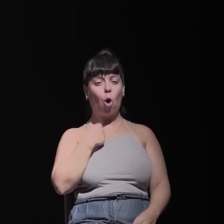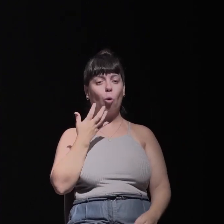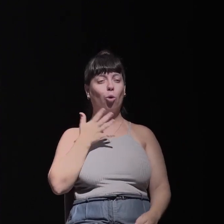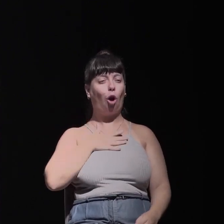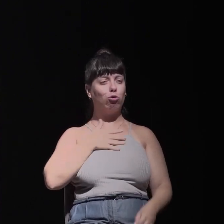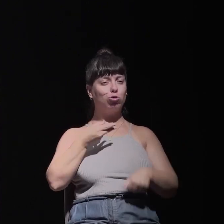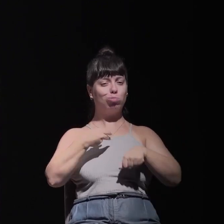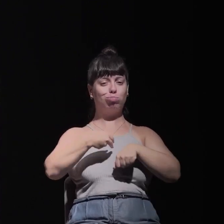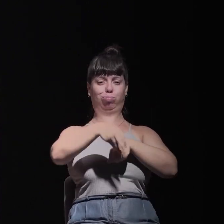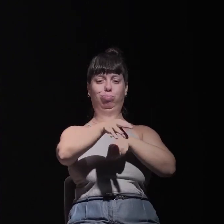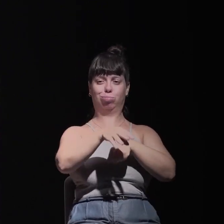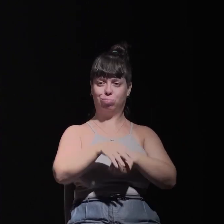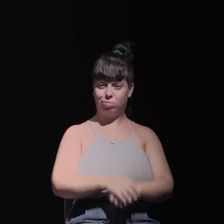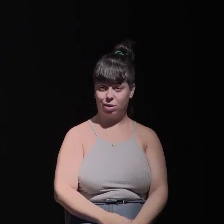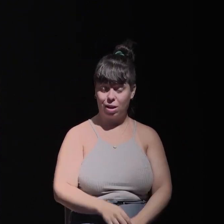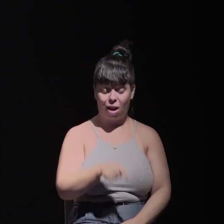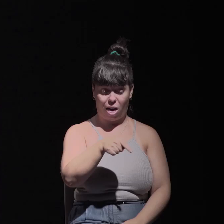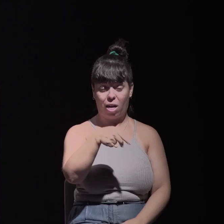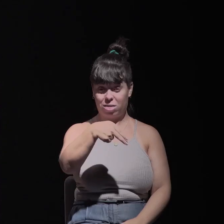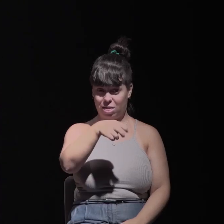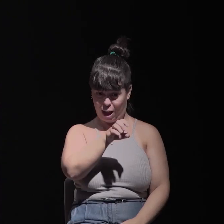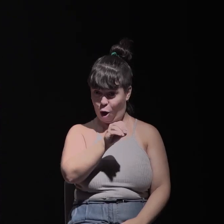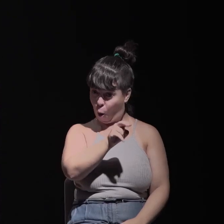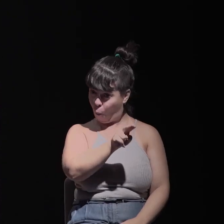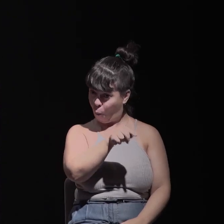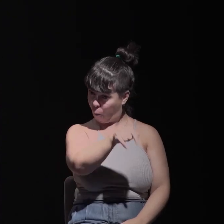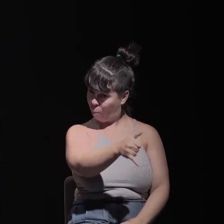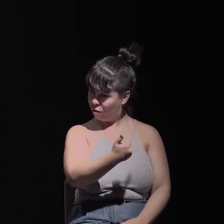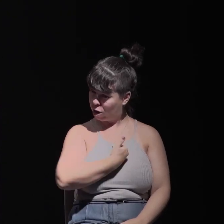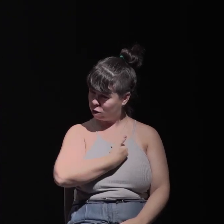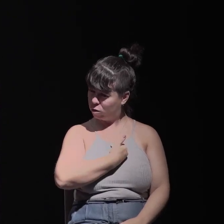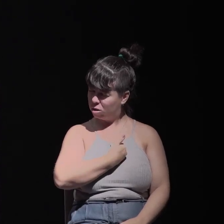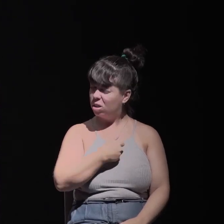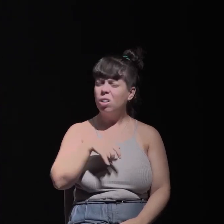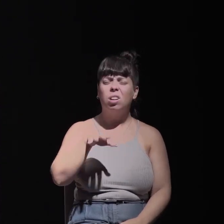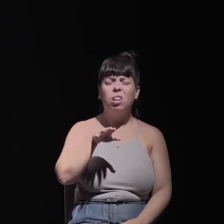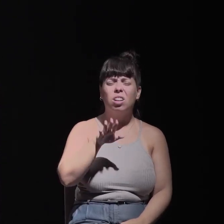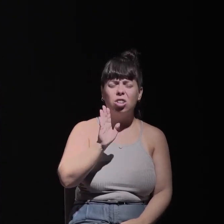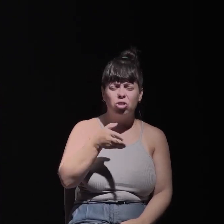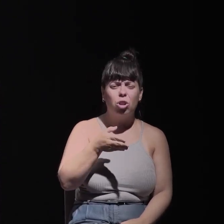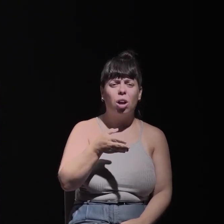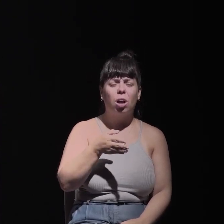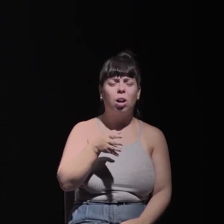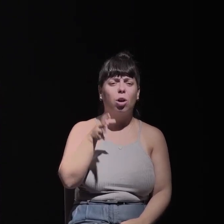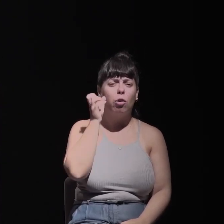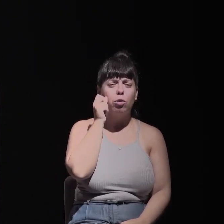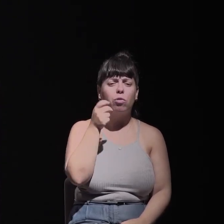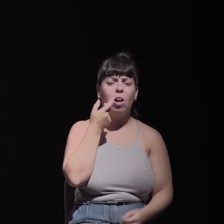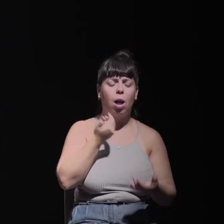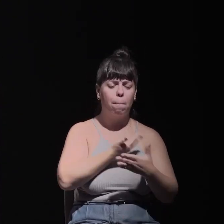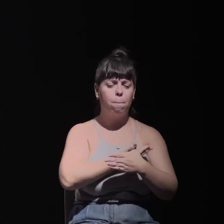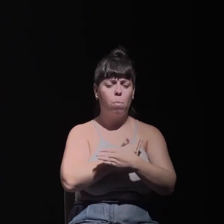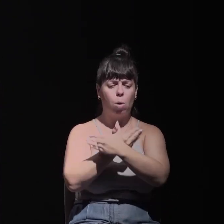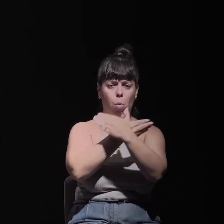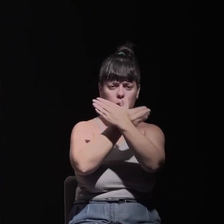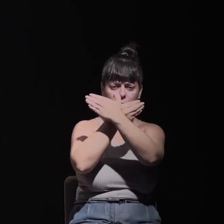frente. A Neon, uma vez, falou assim, vocês já ouviram falar sobre as borboletas monarcas?